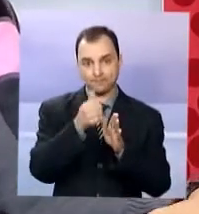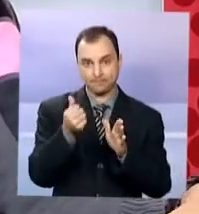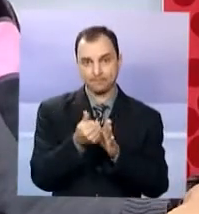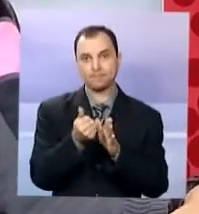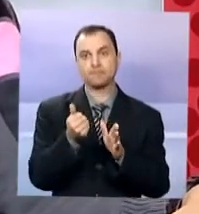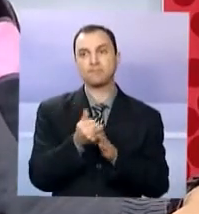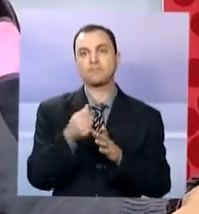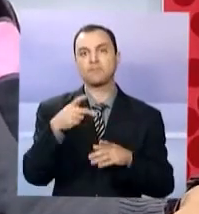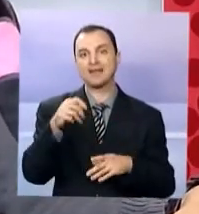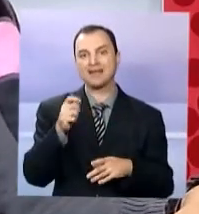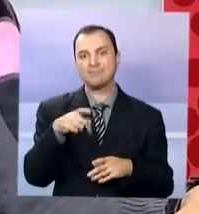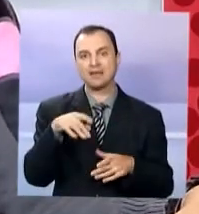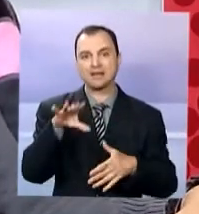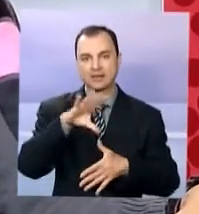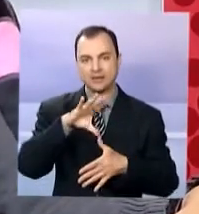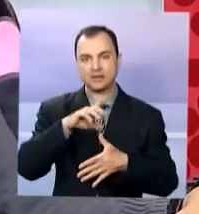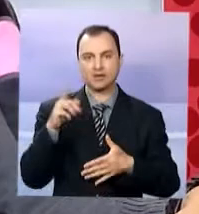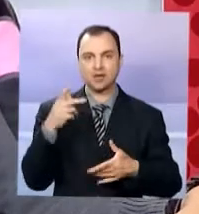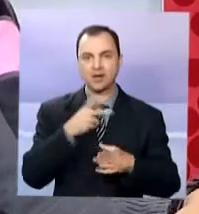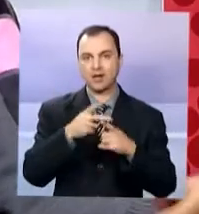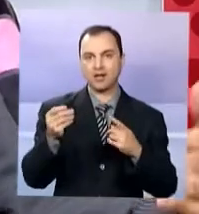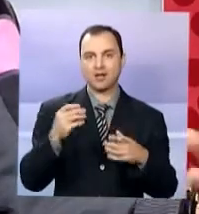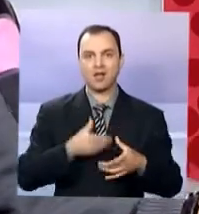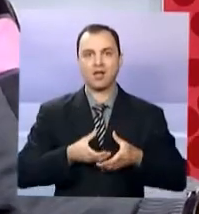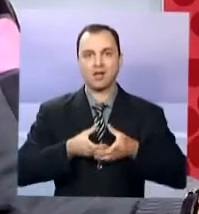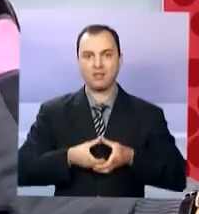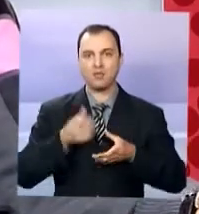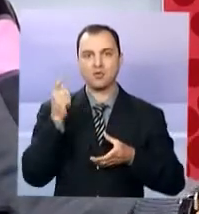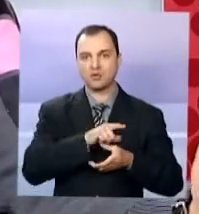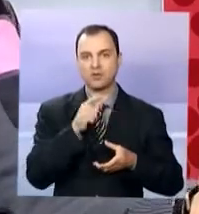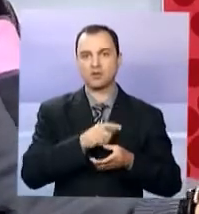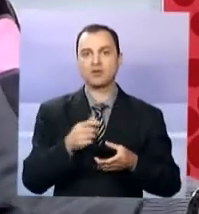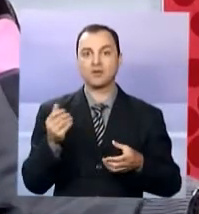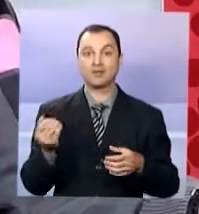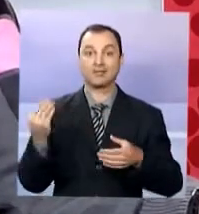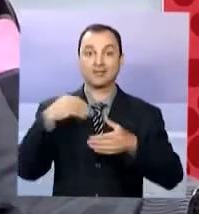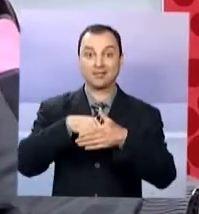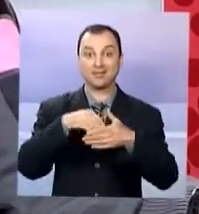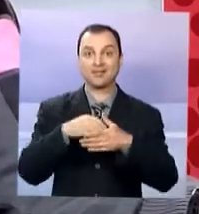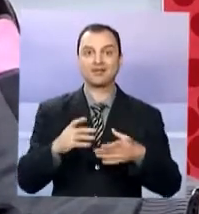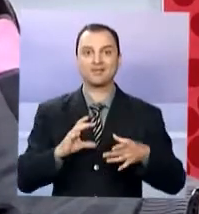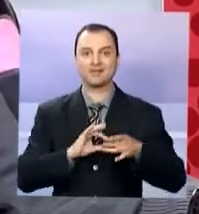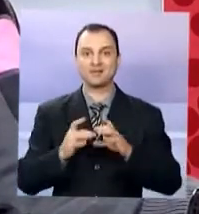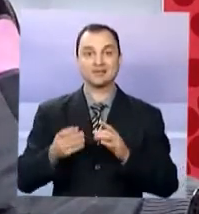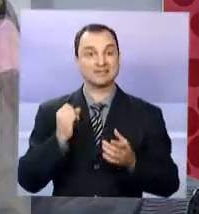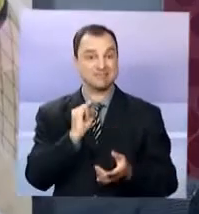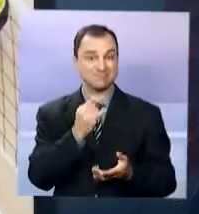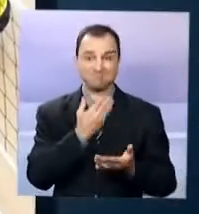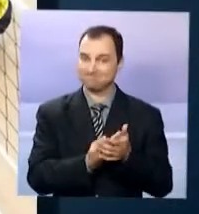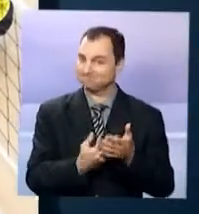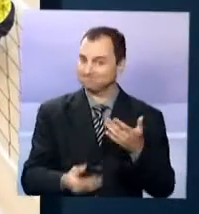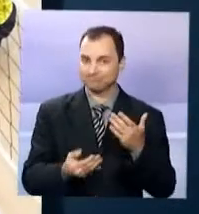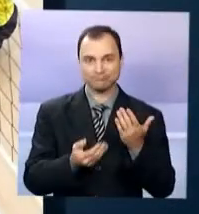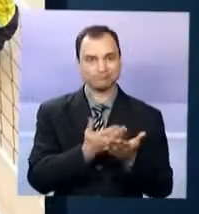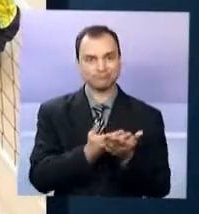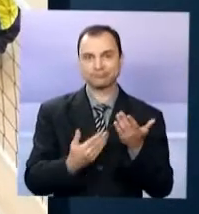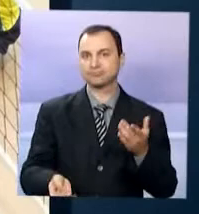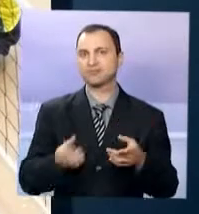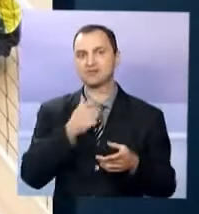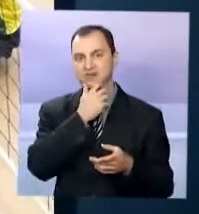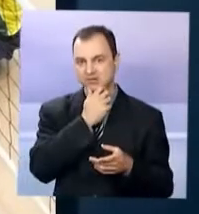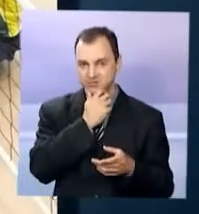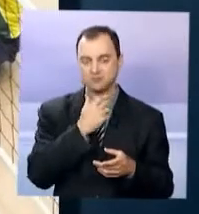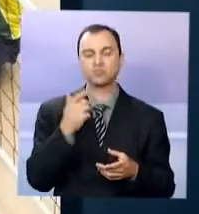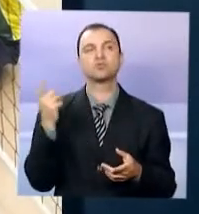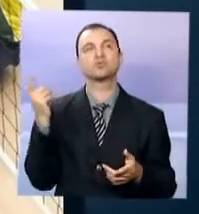campeonato que eu fui no assunto Panamericano que nós fomos campeões que era classificatória para Olimpíadas que se não se não ganhasse quando americano ficava fora da olimpíada de Londres